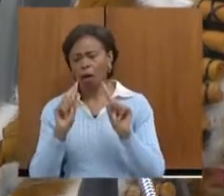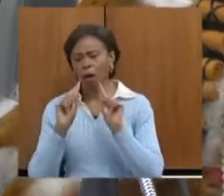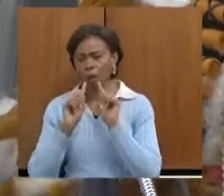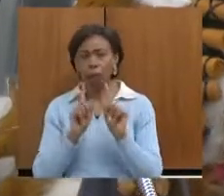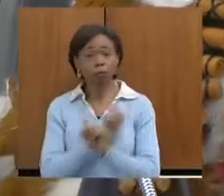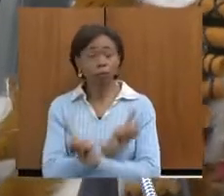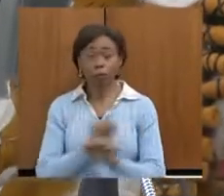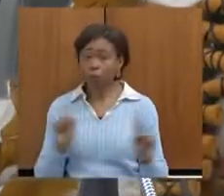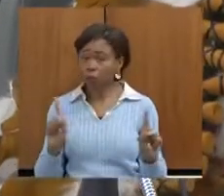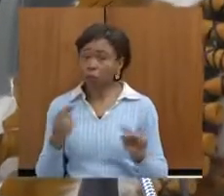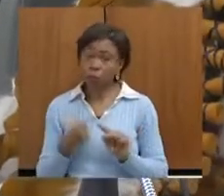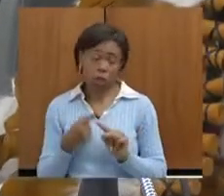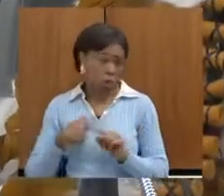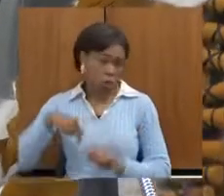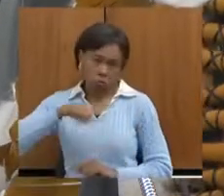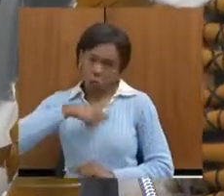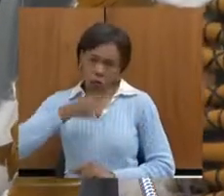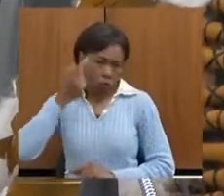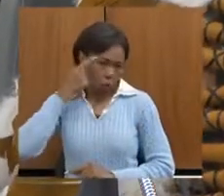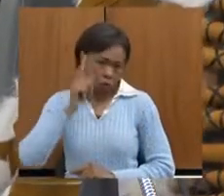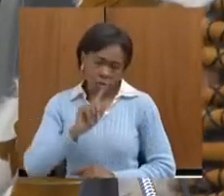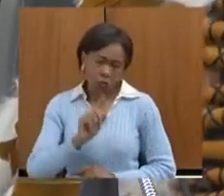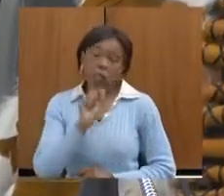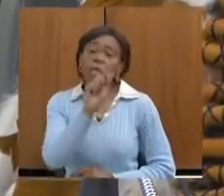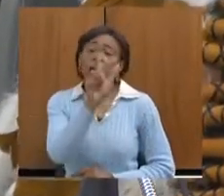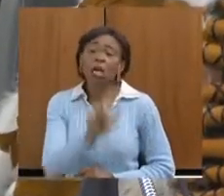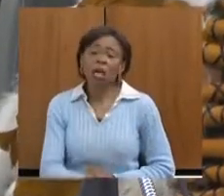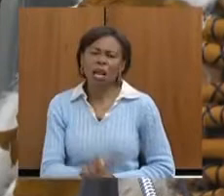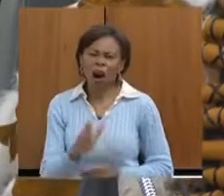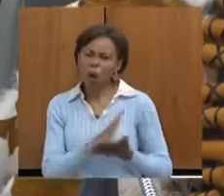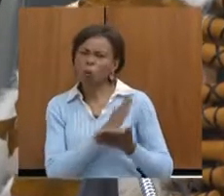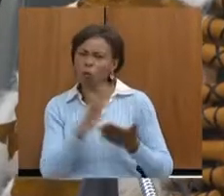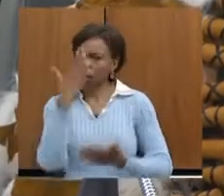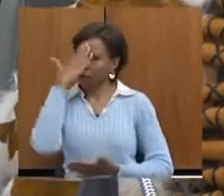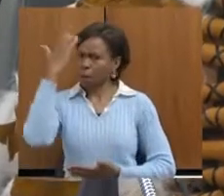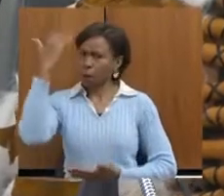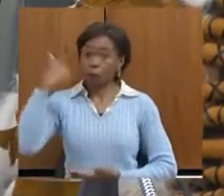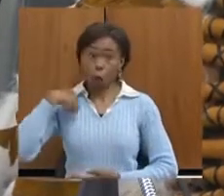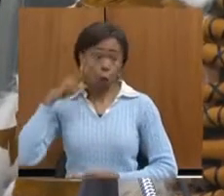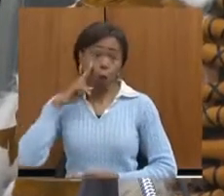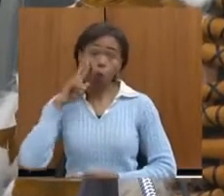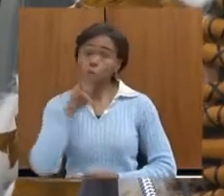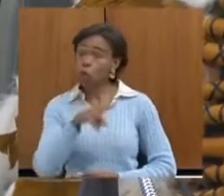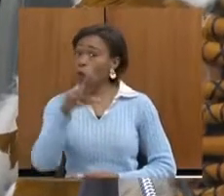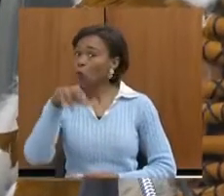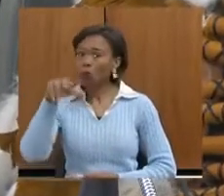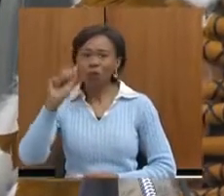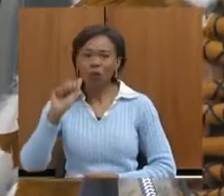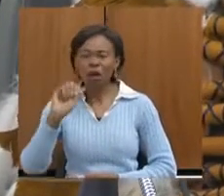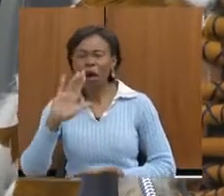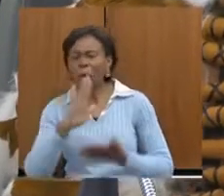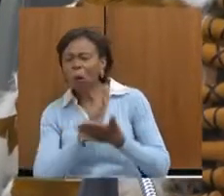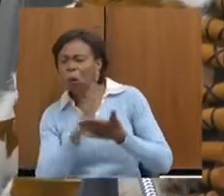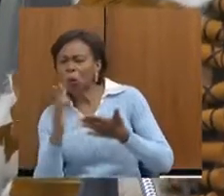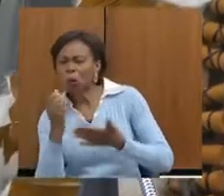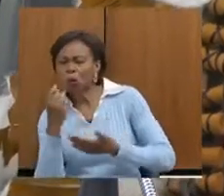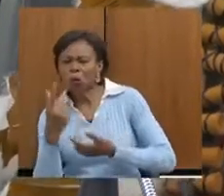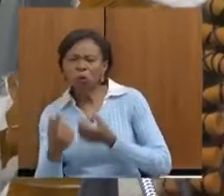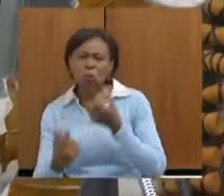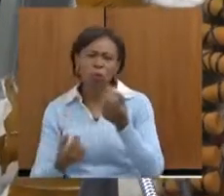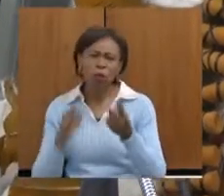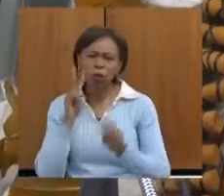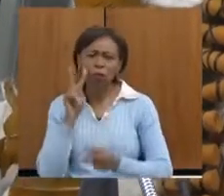nem conhecemos inclusive os mais famosos aí Alguns eu nunca vi nessa um outro eu vi uma vez assim A